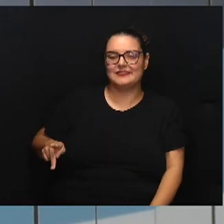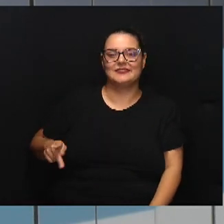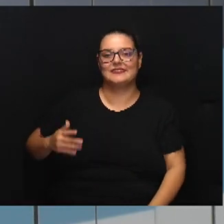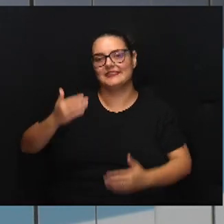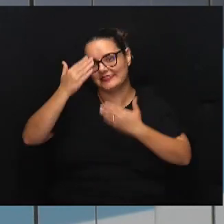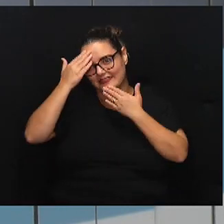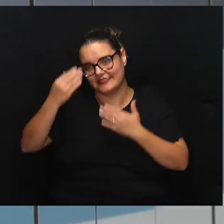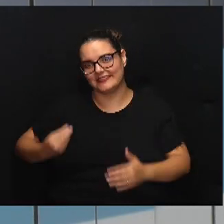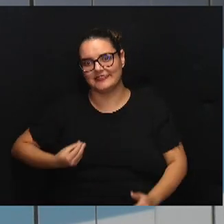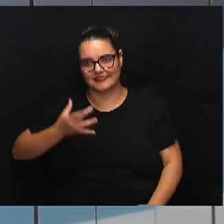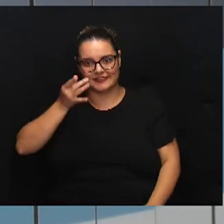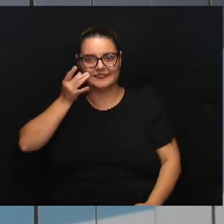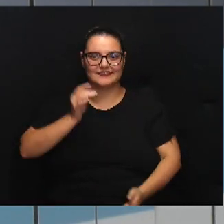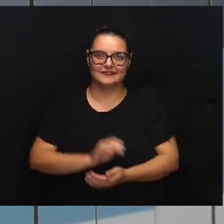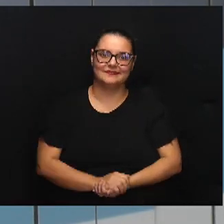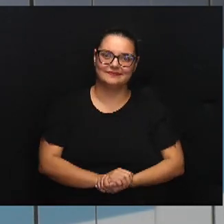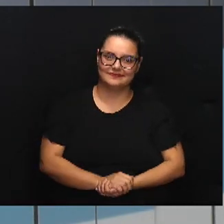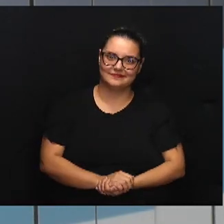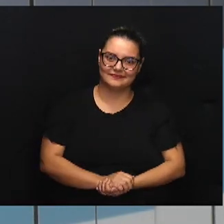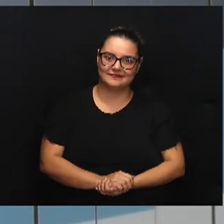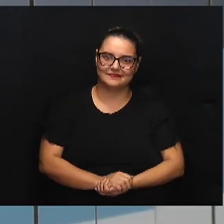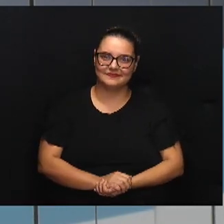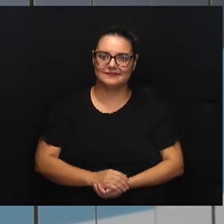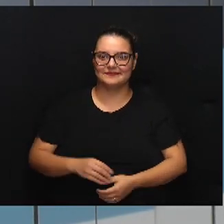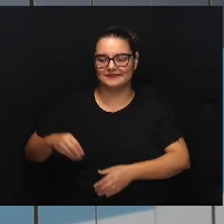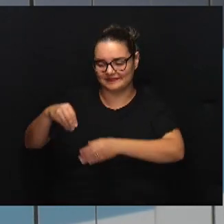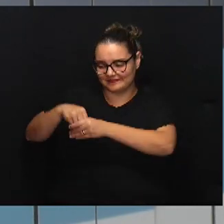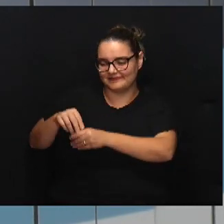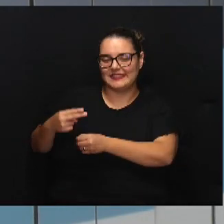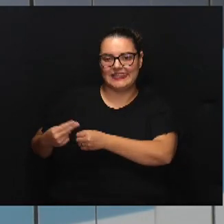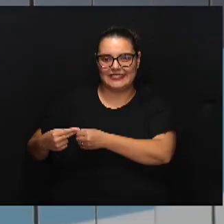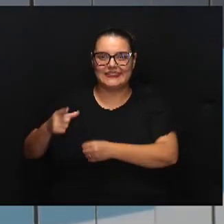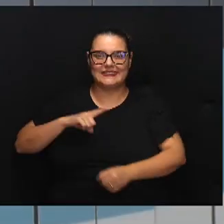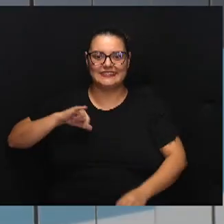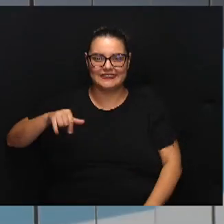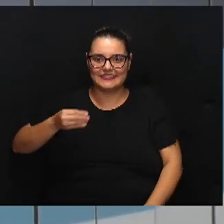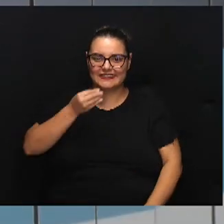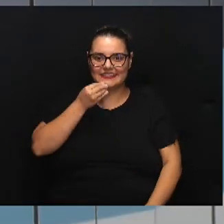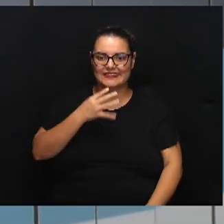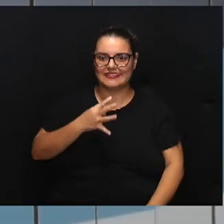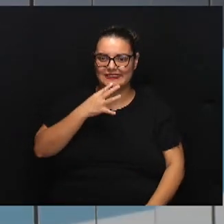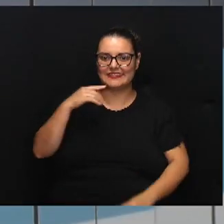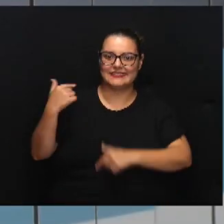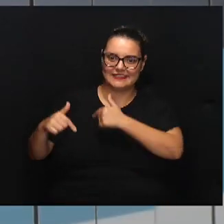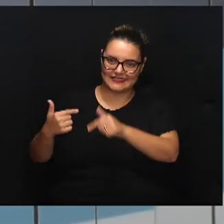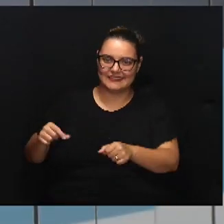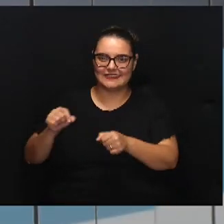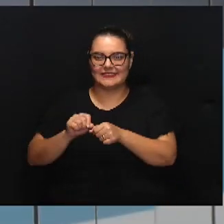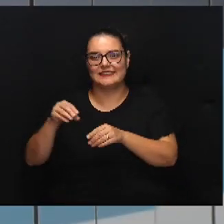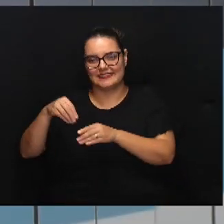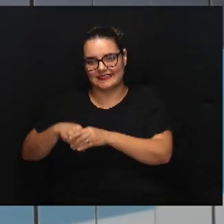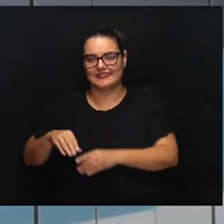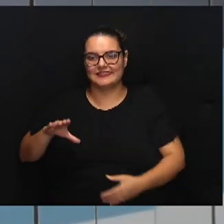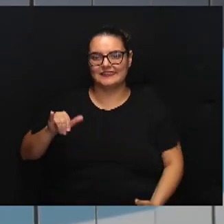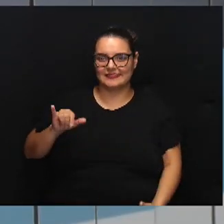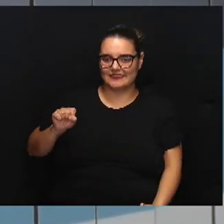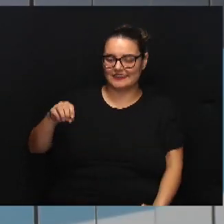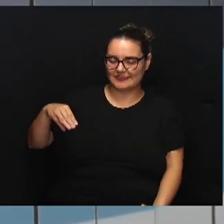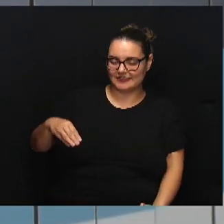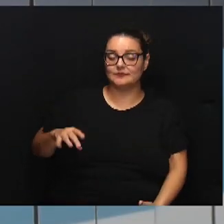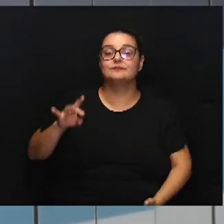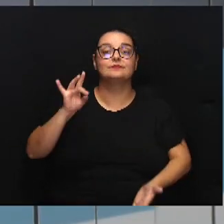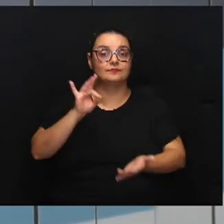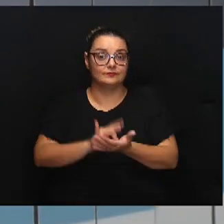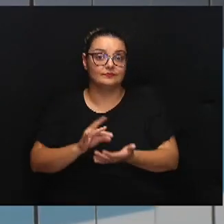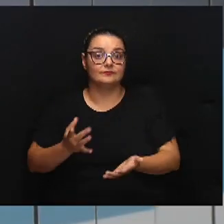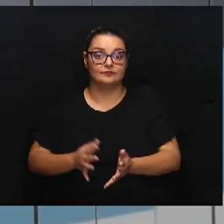que eu vim da Unicamp, então tive a oportunidade de conhecer todo esse trabalho que é feito lá no CAISM, e realmente